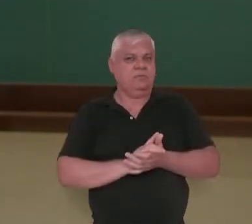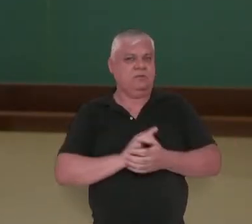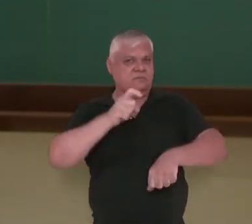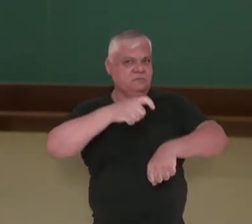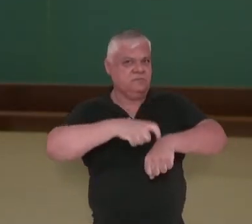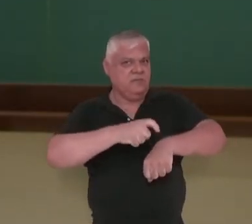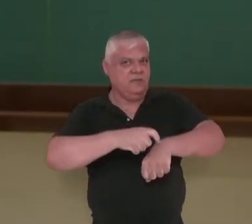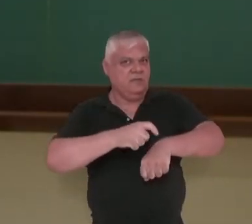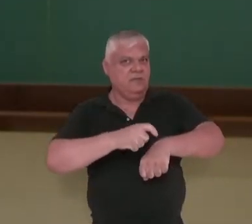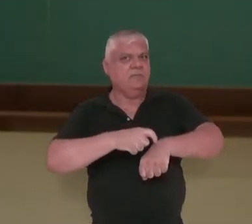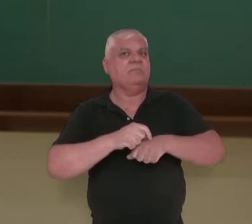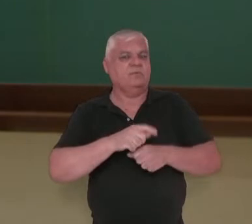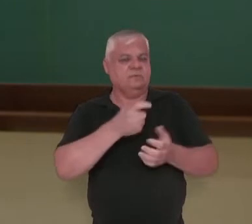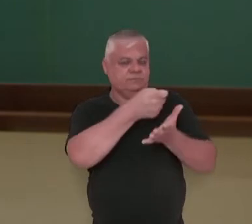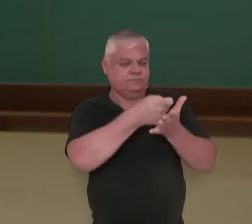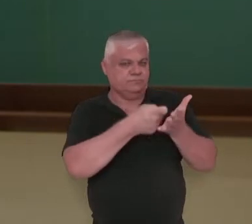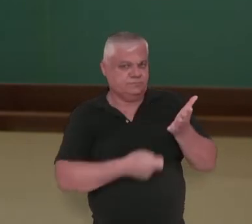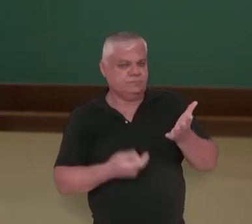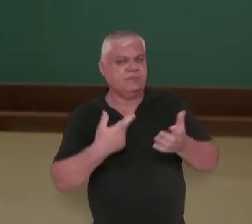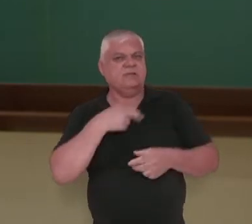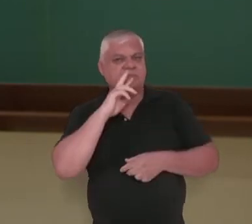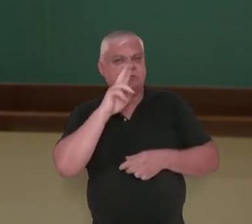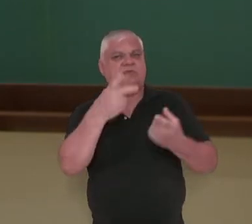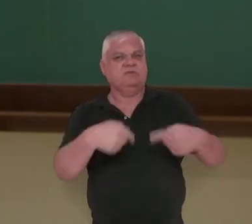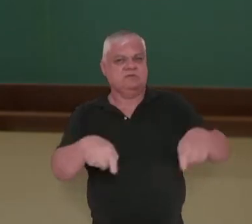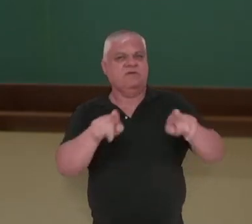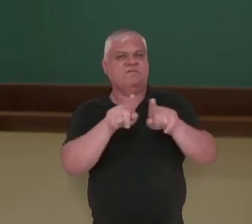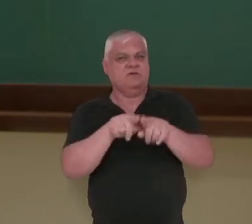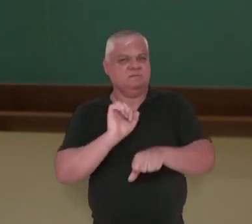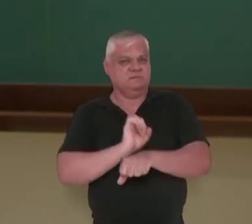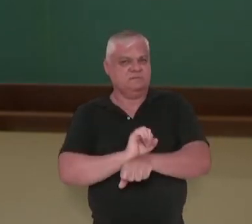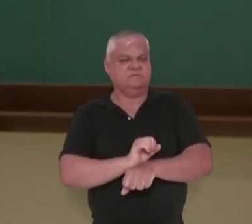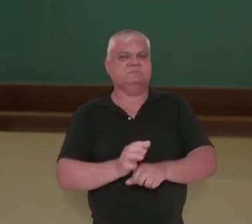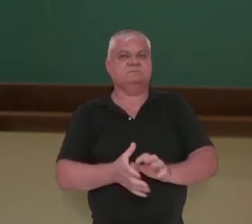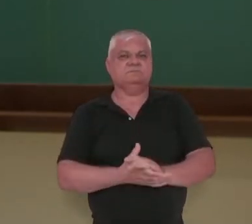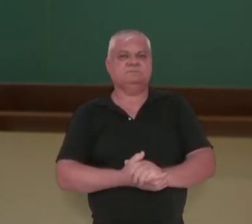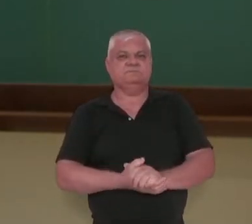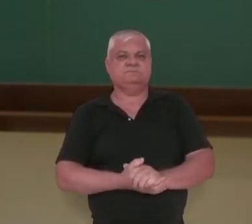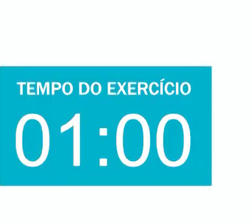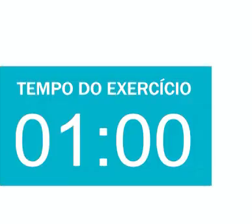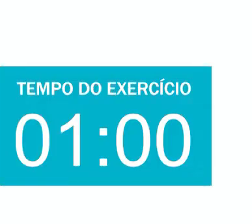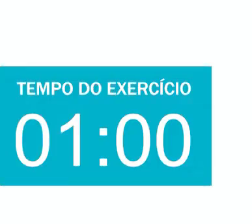para você anotar essa atividade para você responder e eu já volto, estou te esperando aqui.